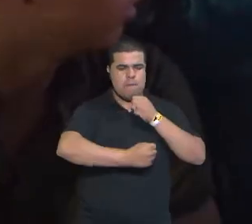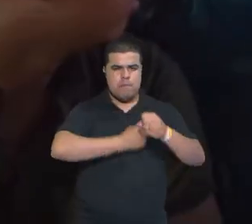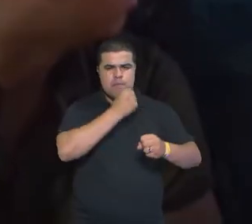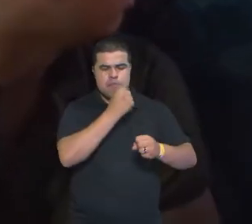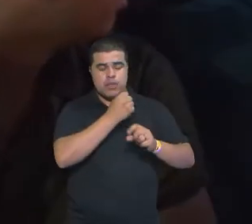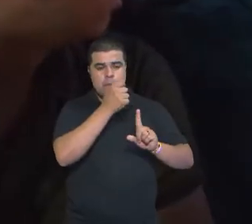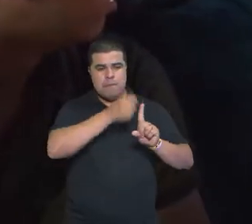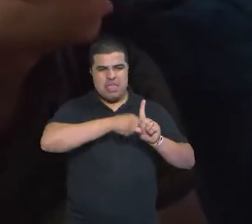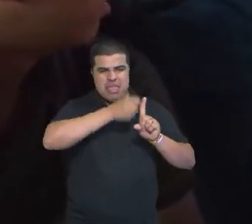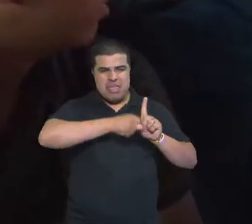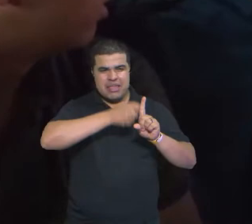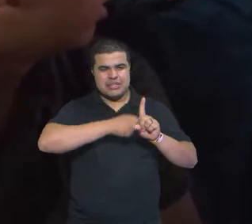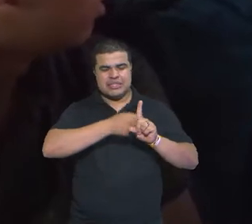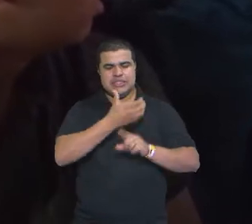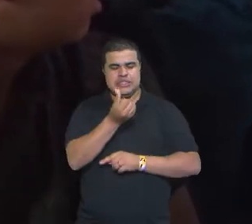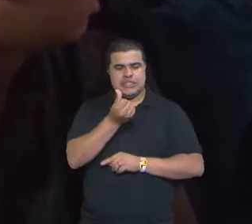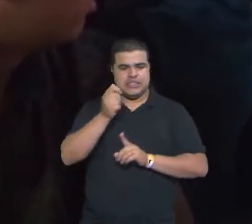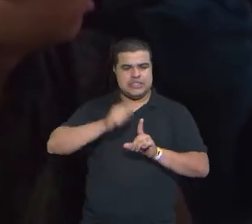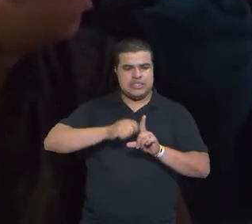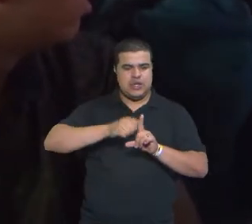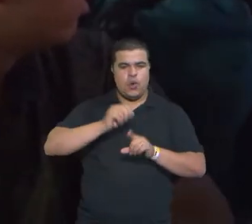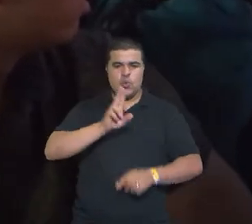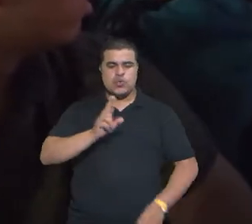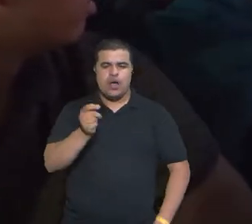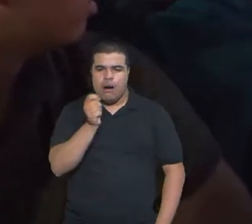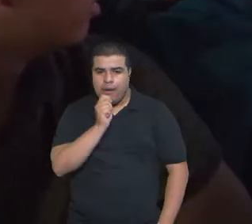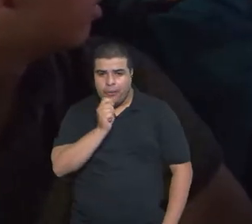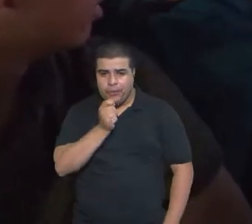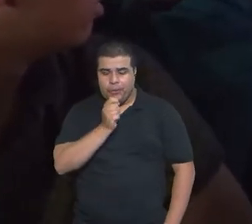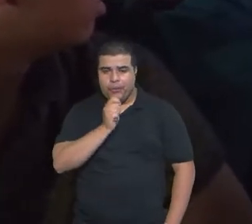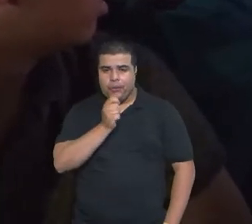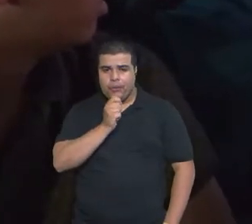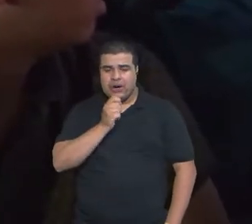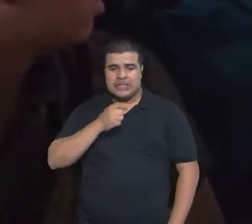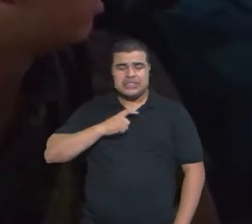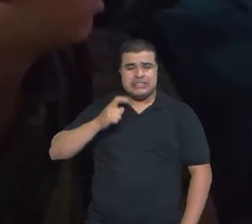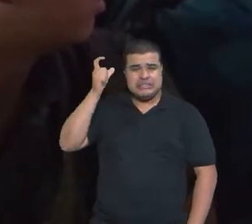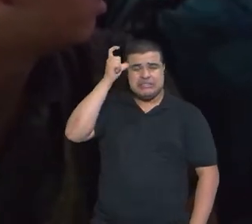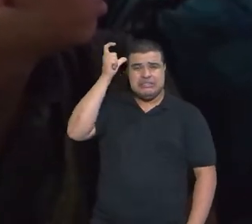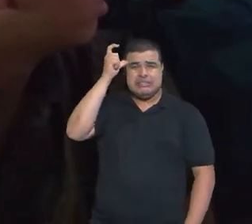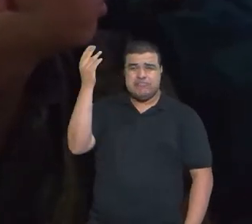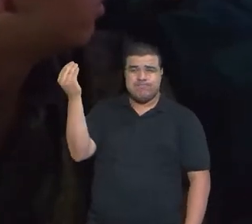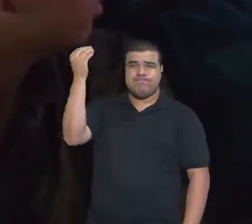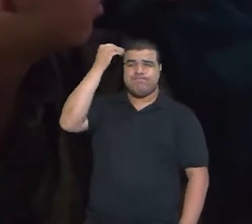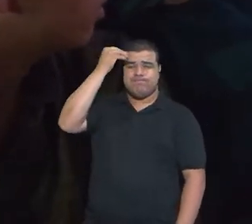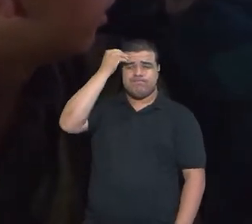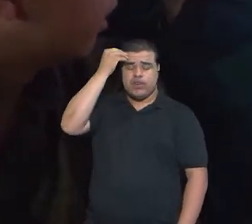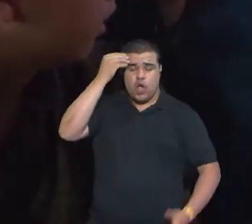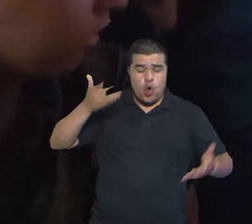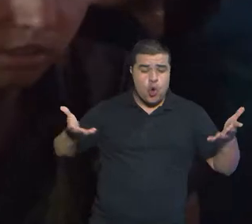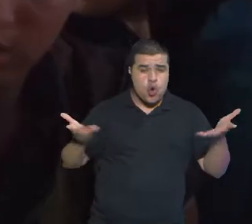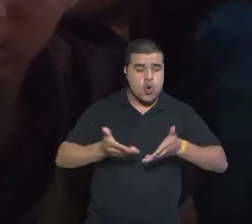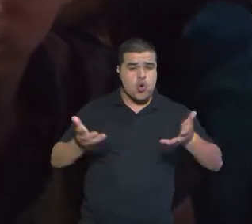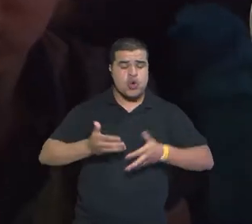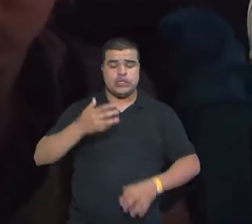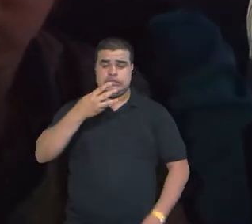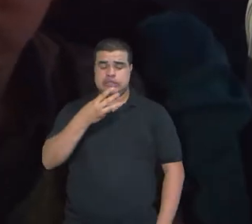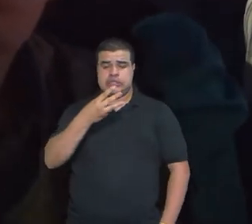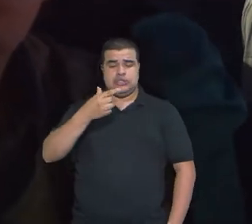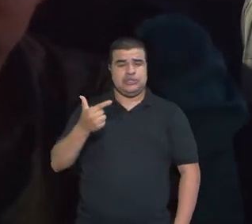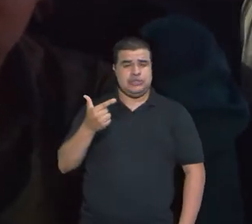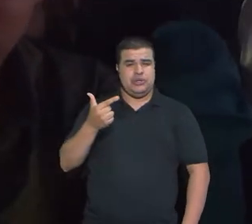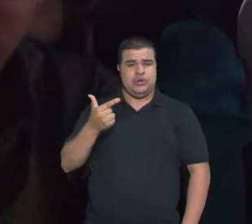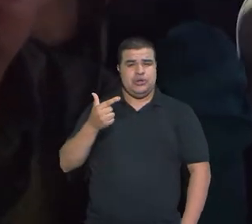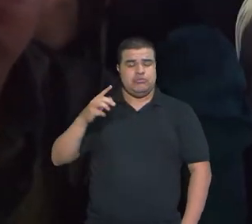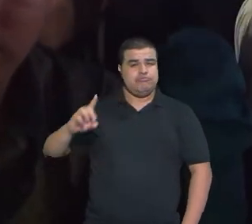e 6 dias usando o cannabis Satanás estava na minha mente hoje vai 32 dias